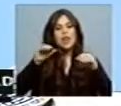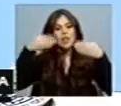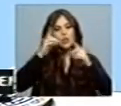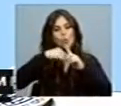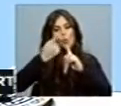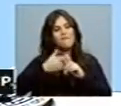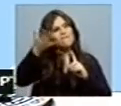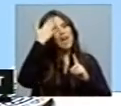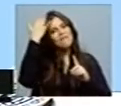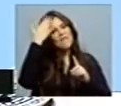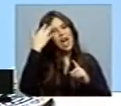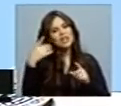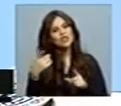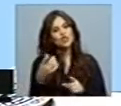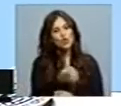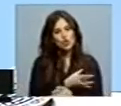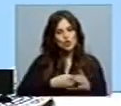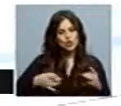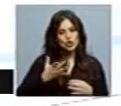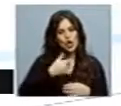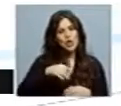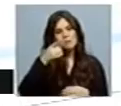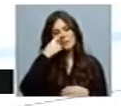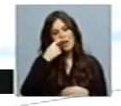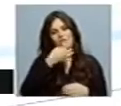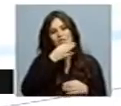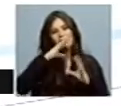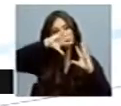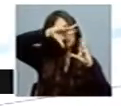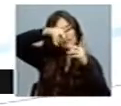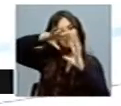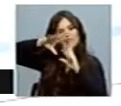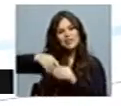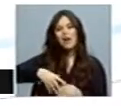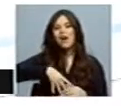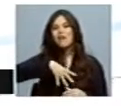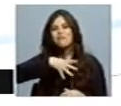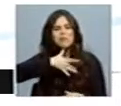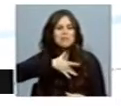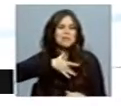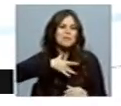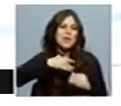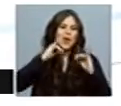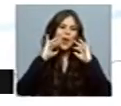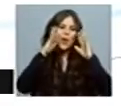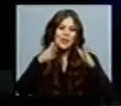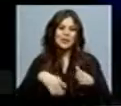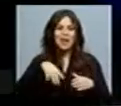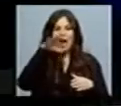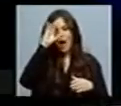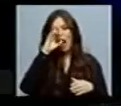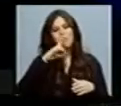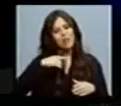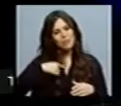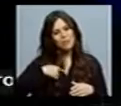previsões astrológicas, nós preferimos as astronómicas. Gostei tanto dessa introdução, sabe? Foi muito, muito bonita. Já sabia que ia mexer contigo com